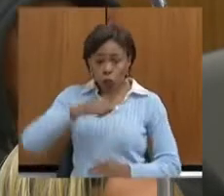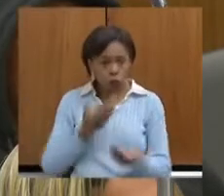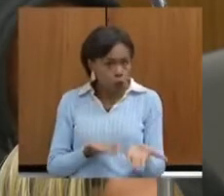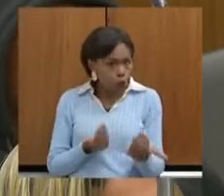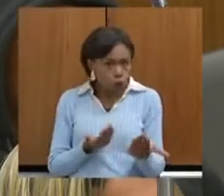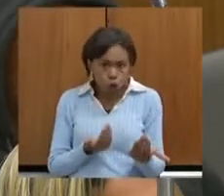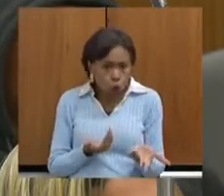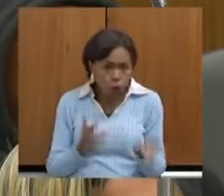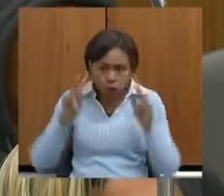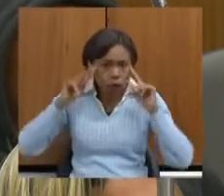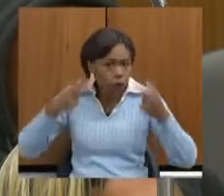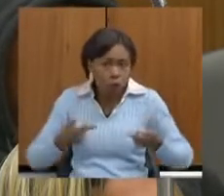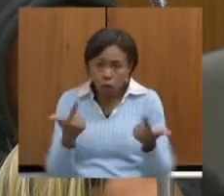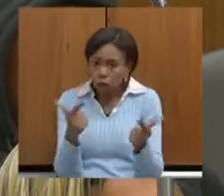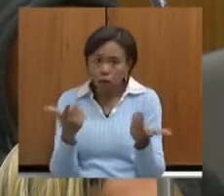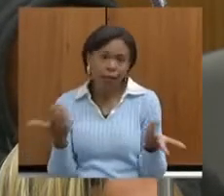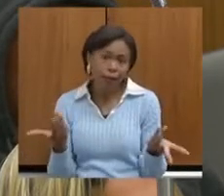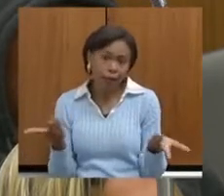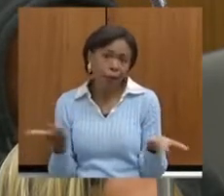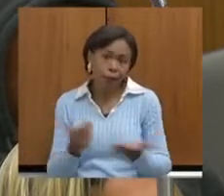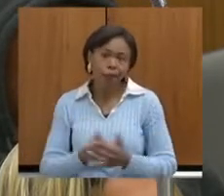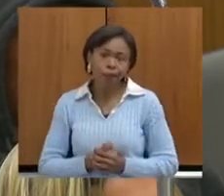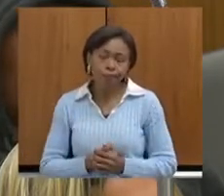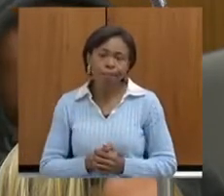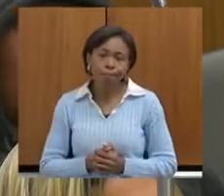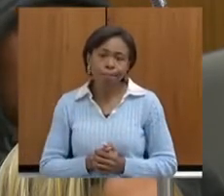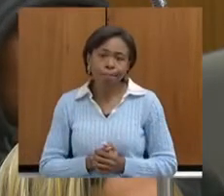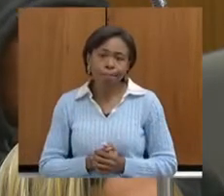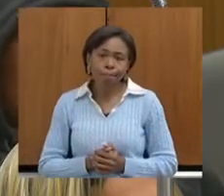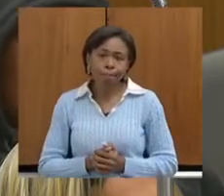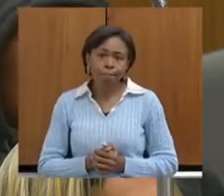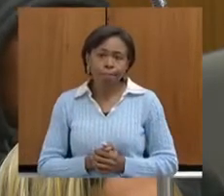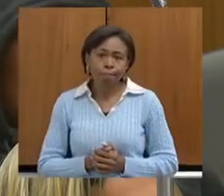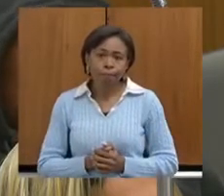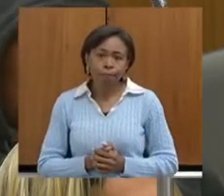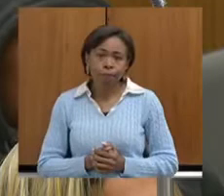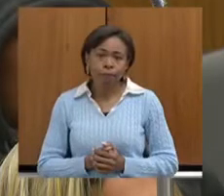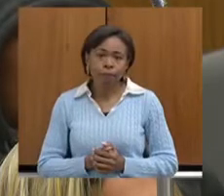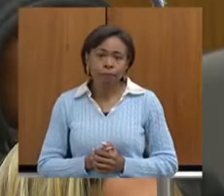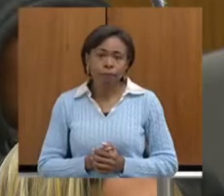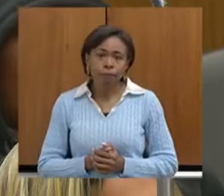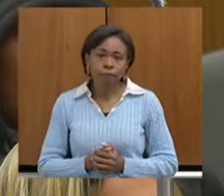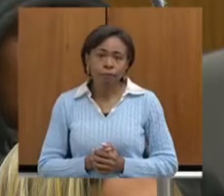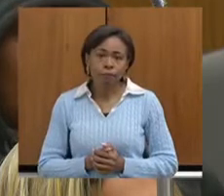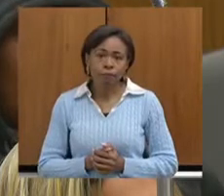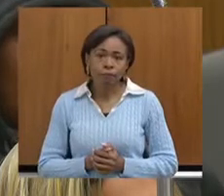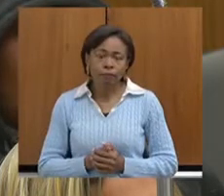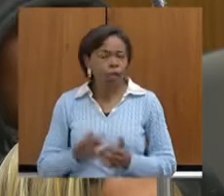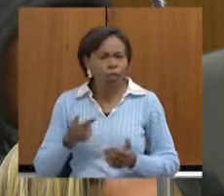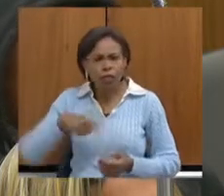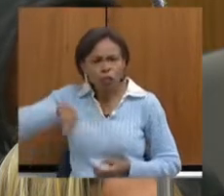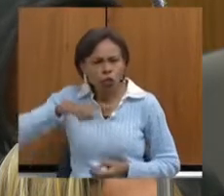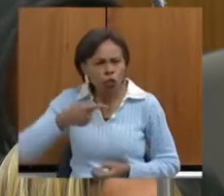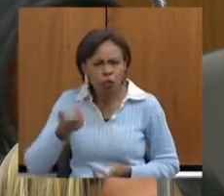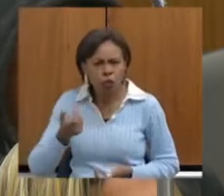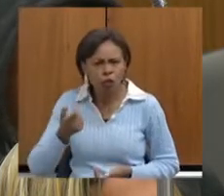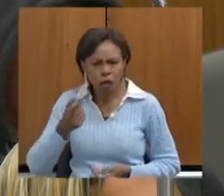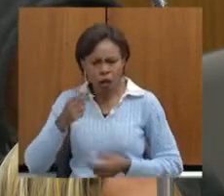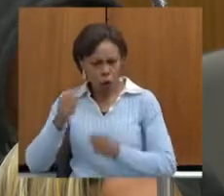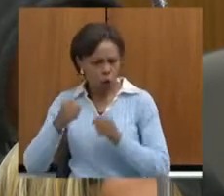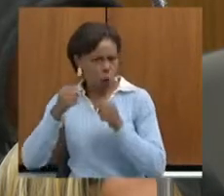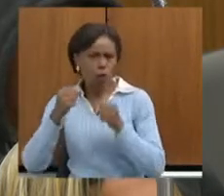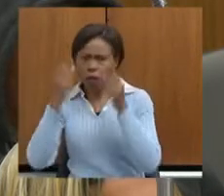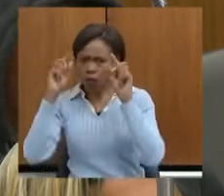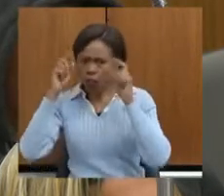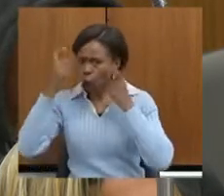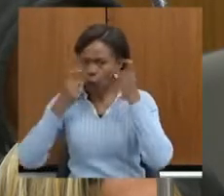sendo reconhecidos como atingidos hoje em dia é né E isso não preocupa as autoridades